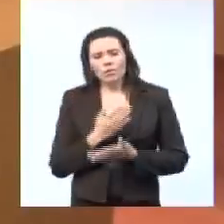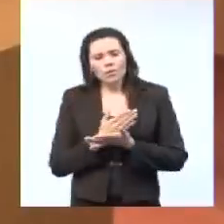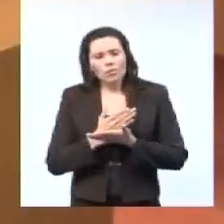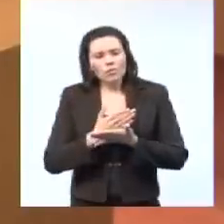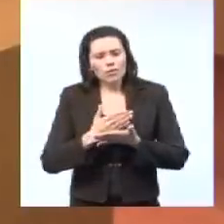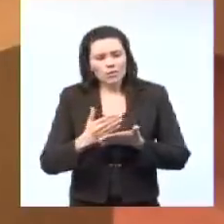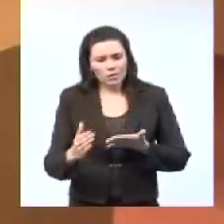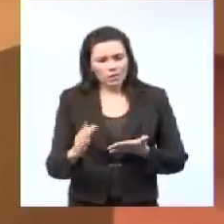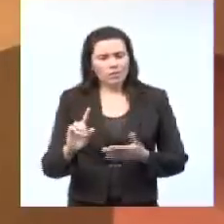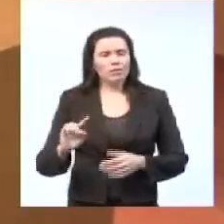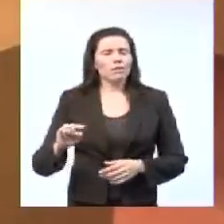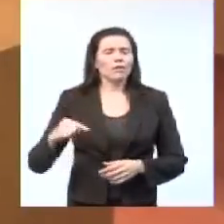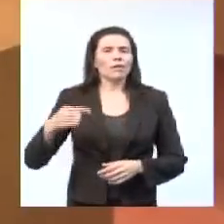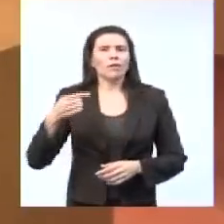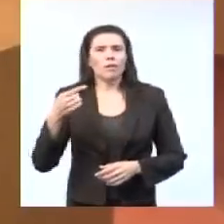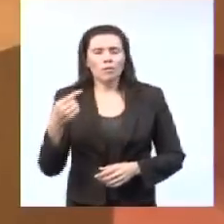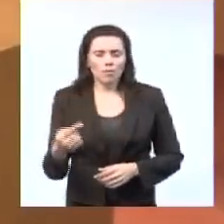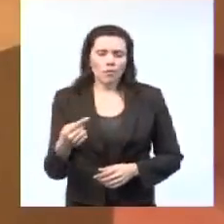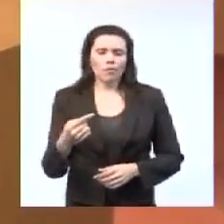tornei presidente do diretório municipal,